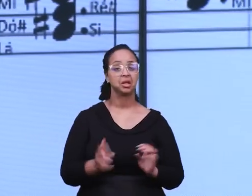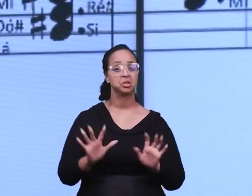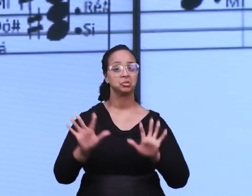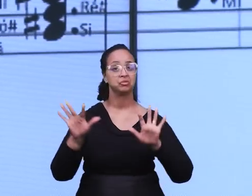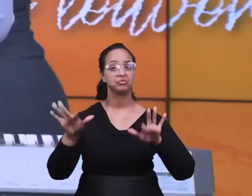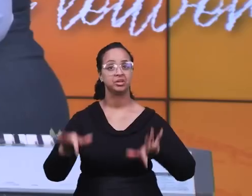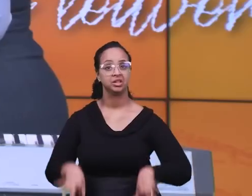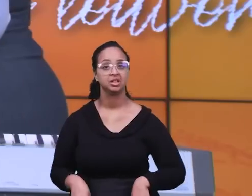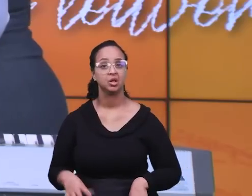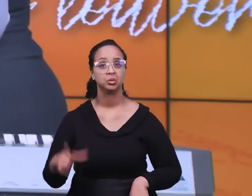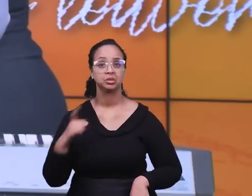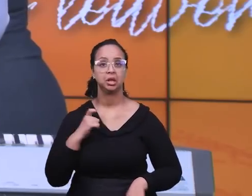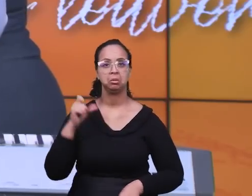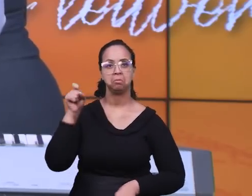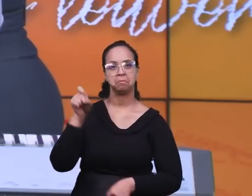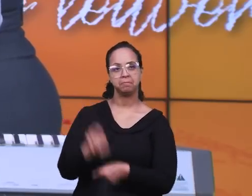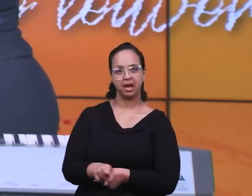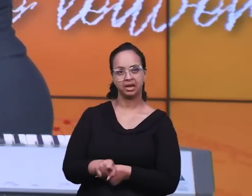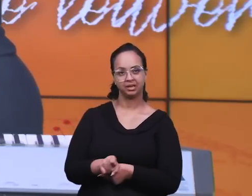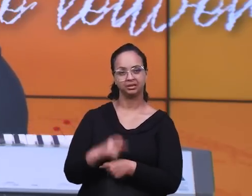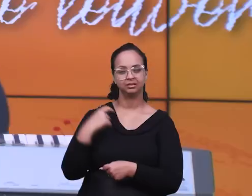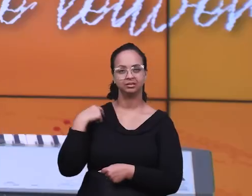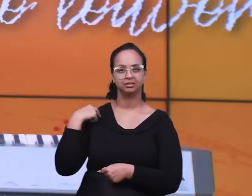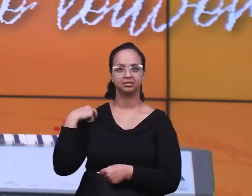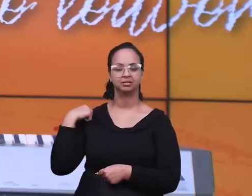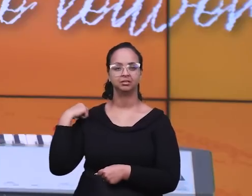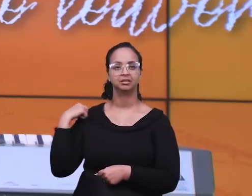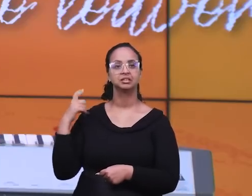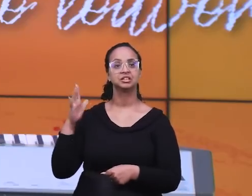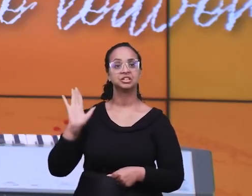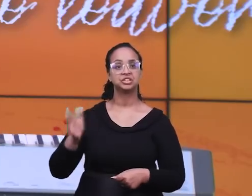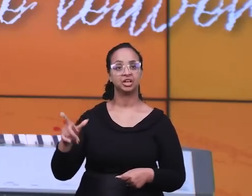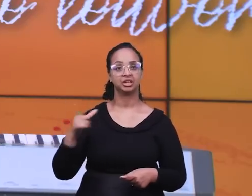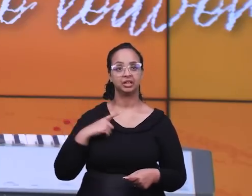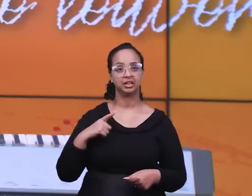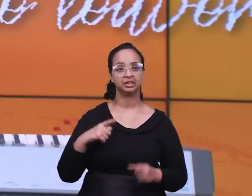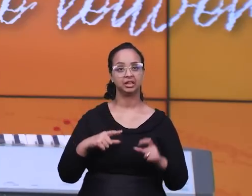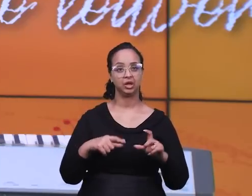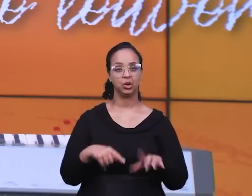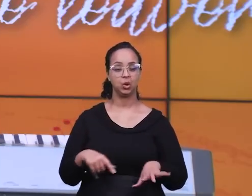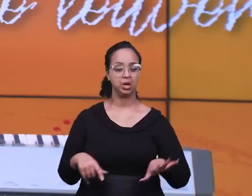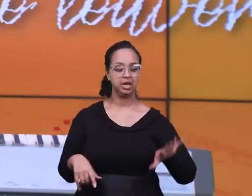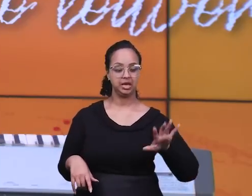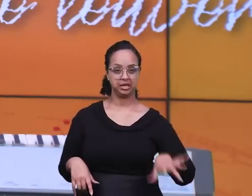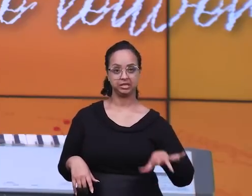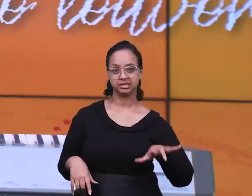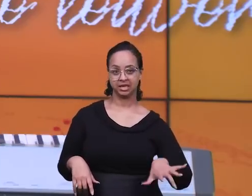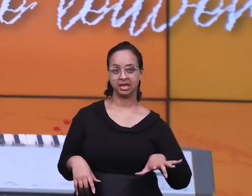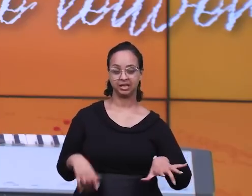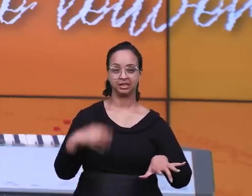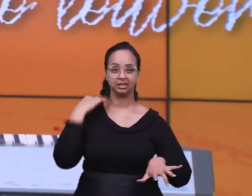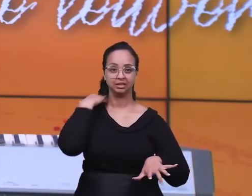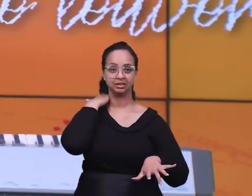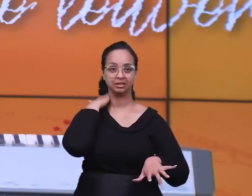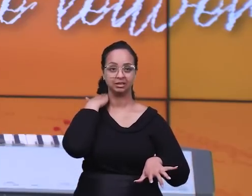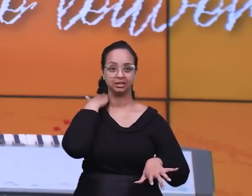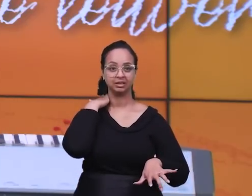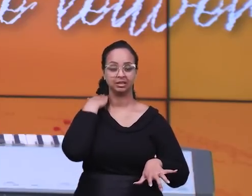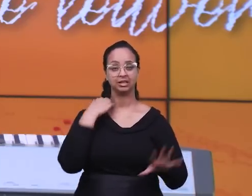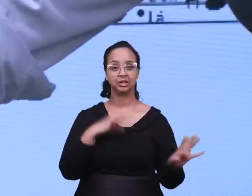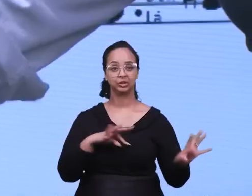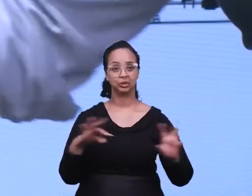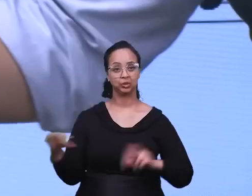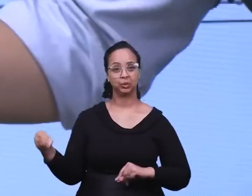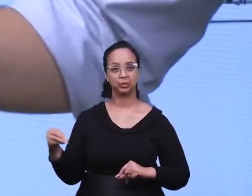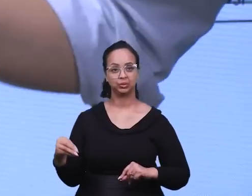E no final, temos uma pausa. Aqui está a mão esquerda e